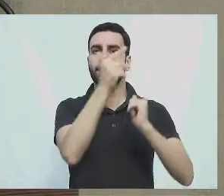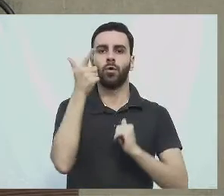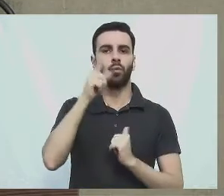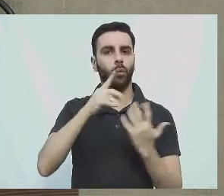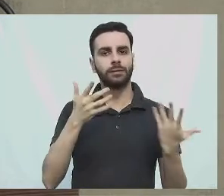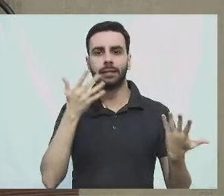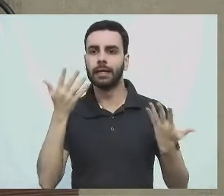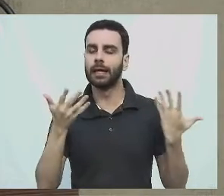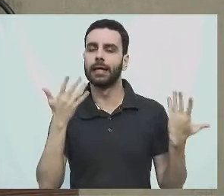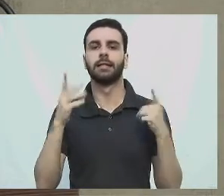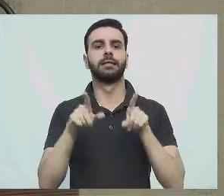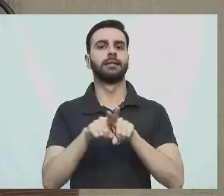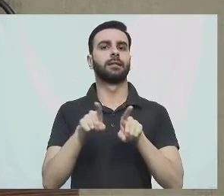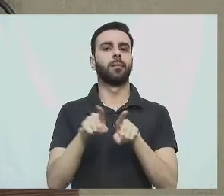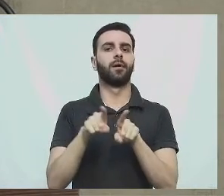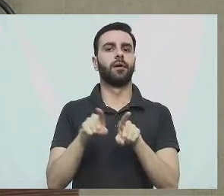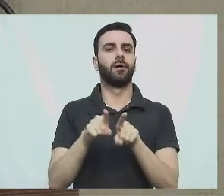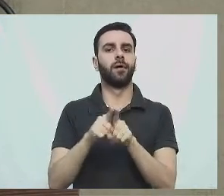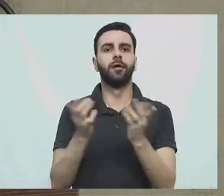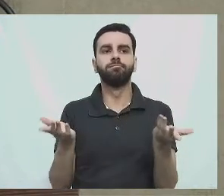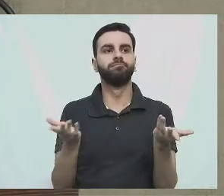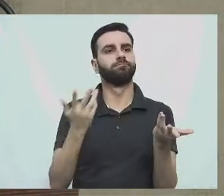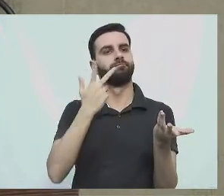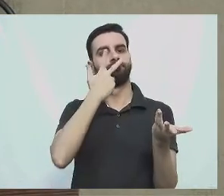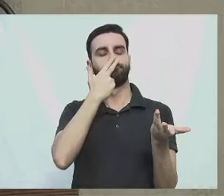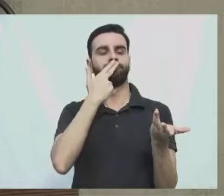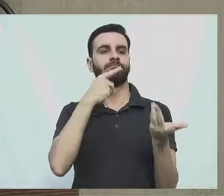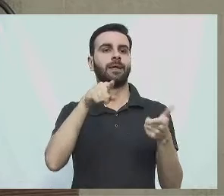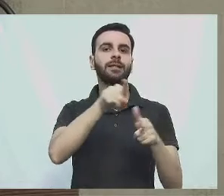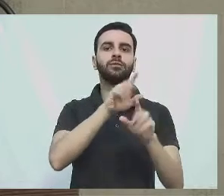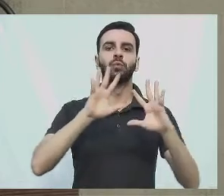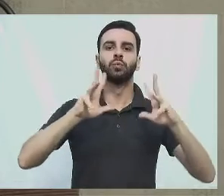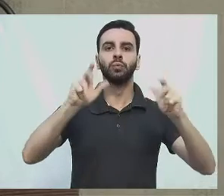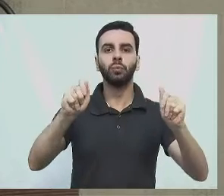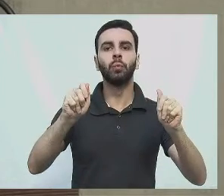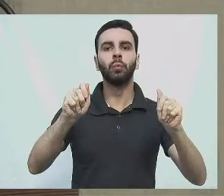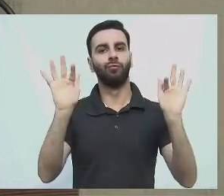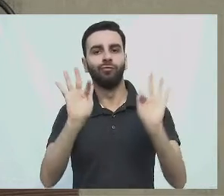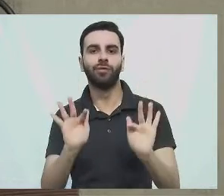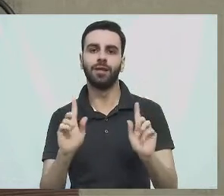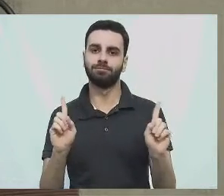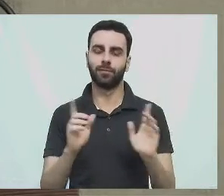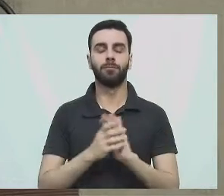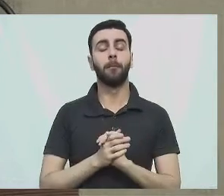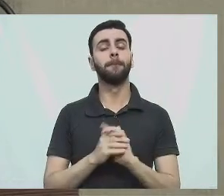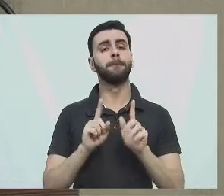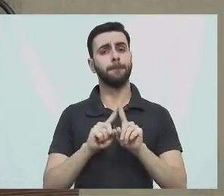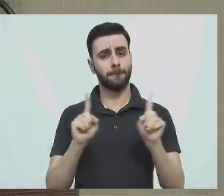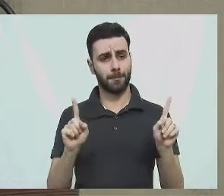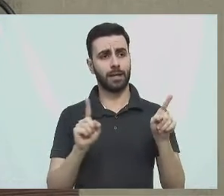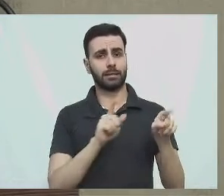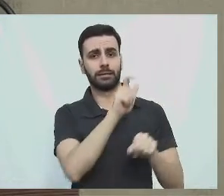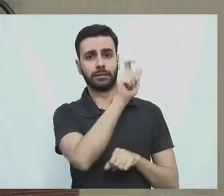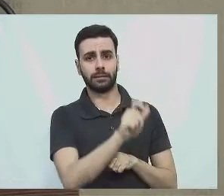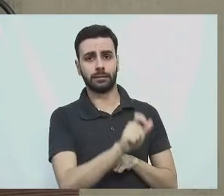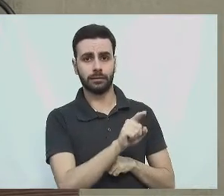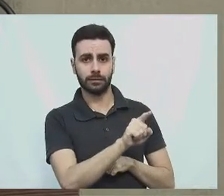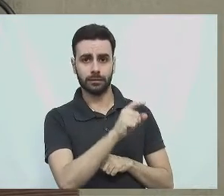fazer, não consegue agradar todas as pessoas, mas o prefeito Ângelo